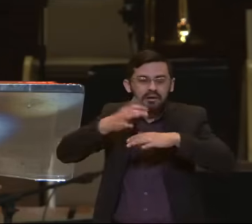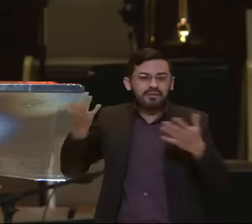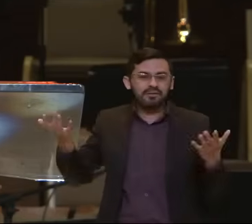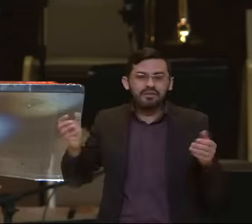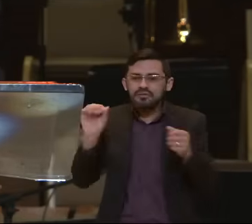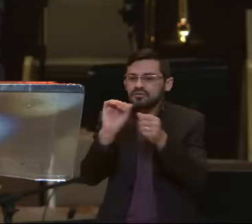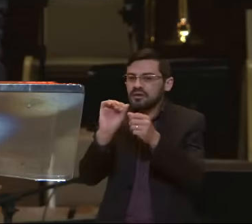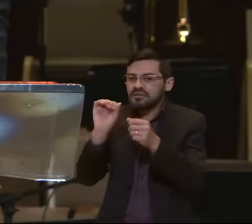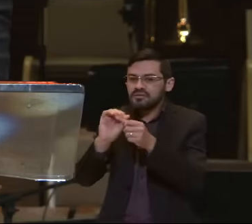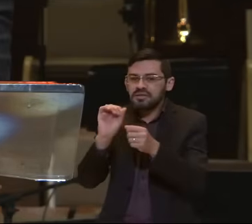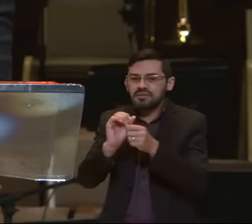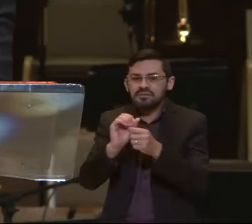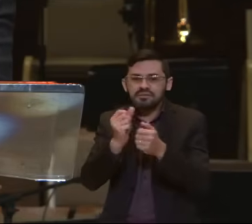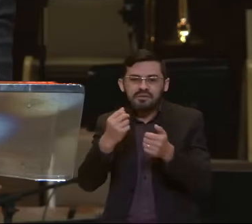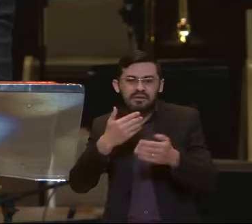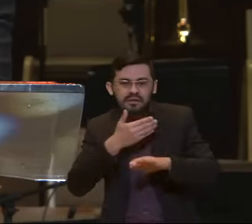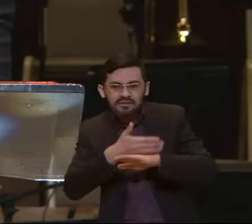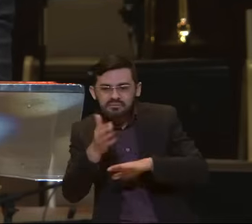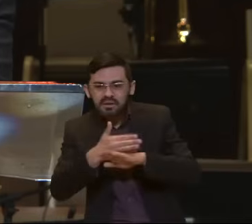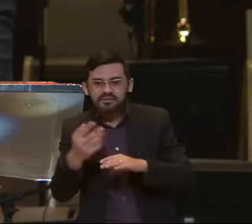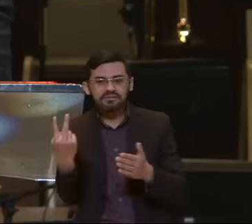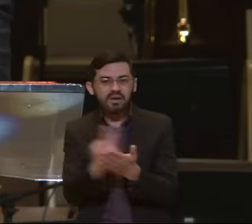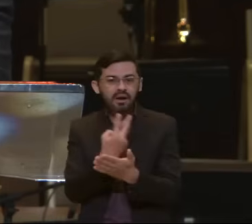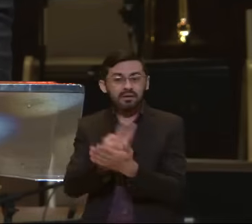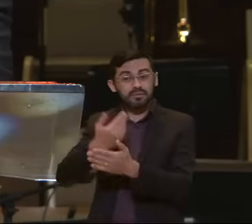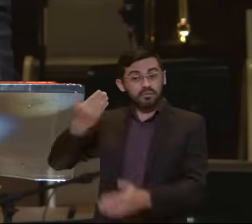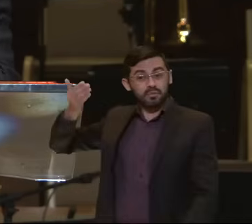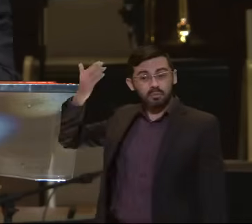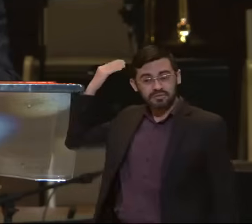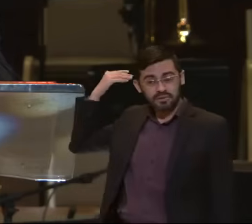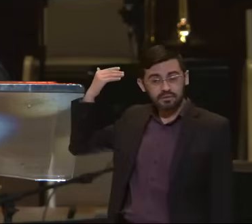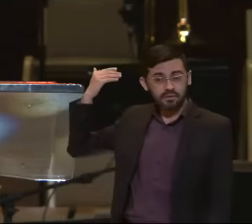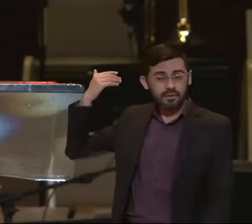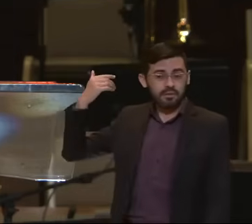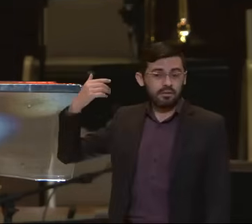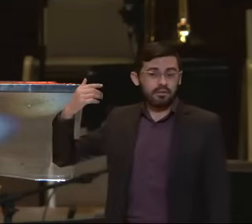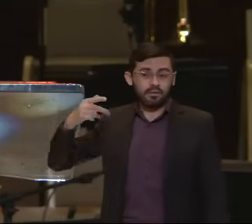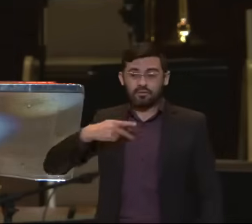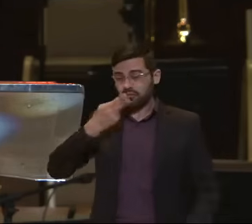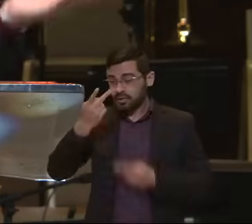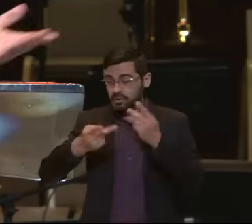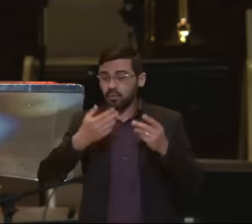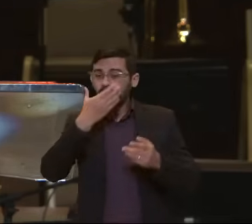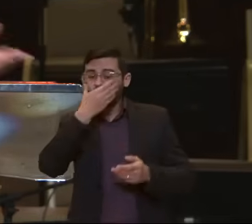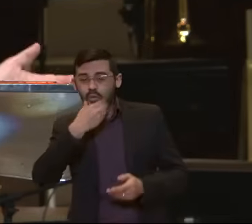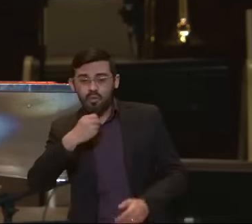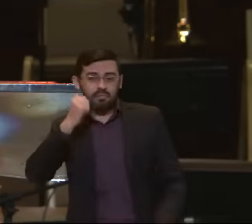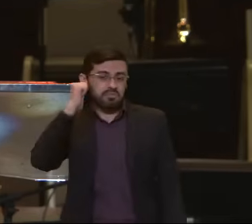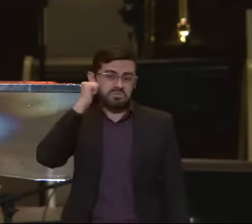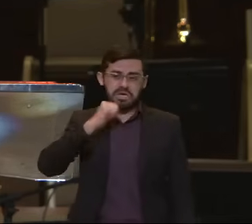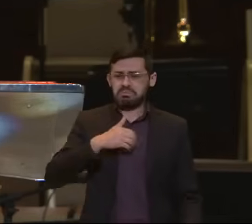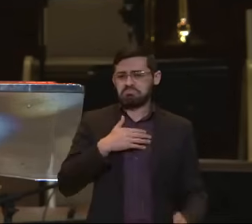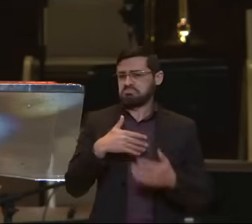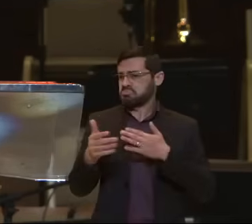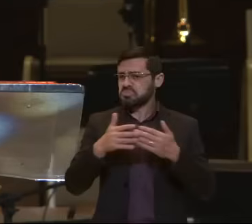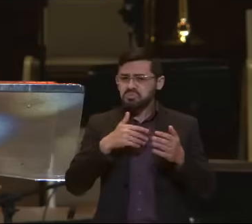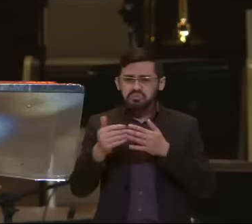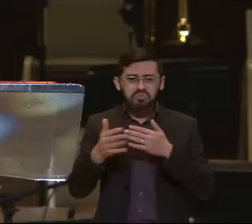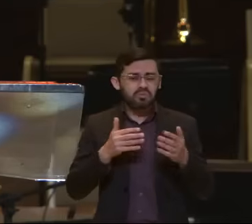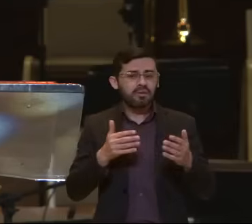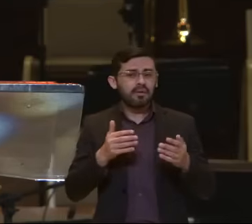mesmas coisas que você fazia antes. E quando eu falo homem, eu estou falando no sentido genérico, pode ser homem ou pode ser